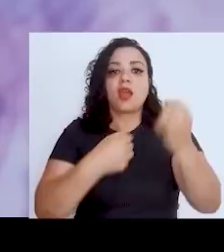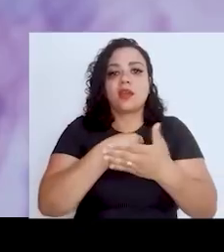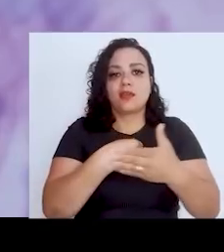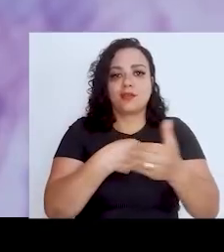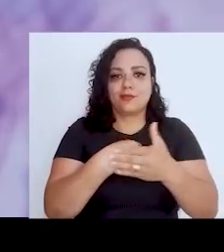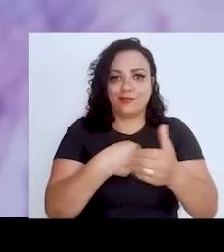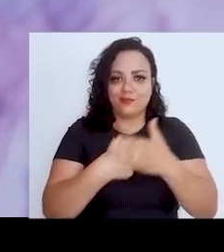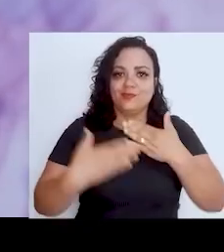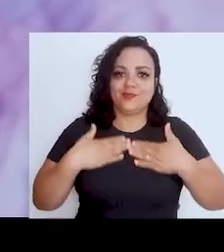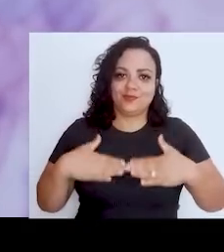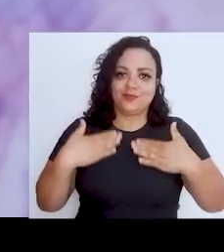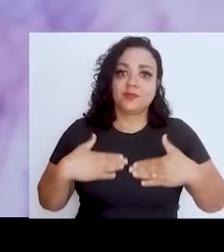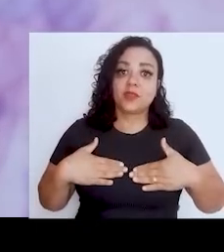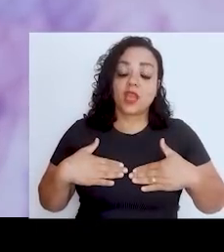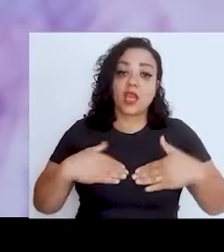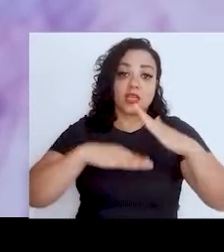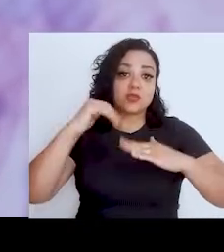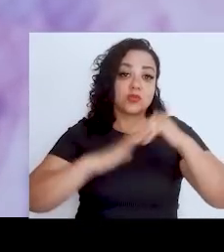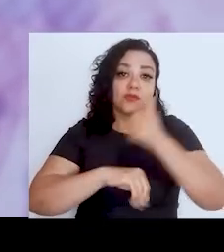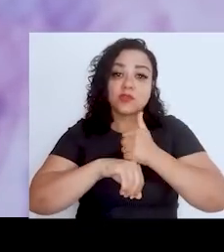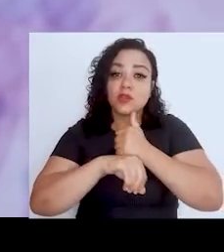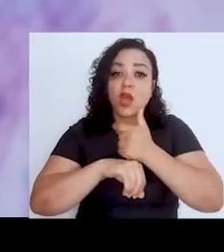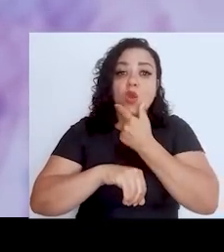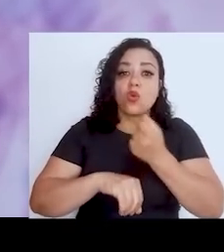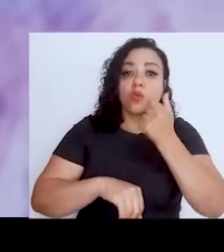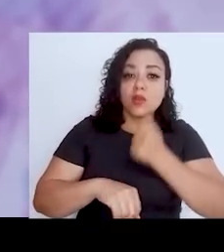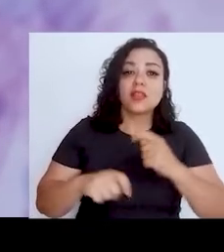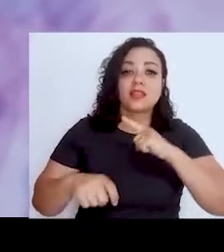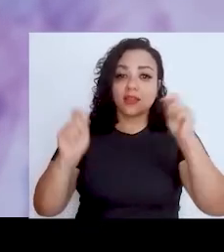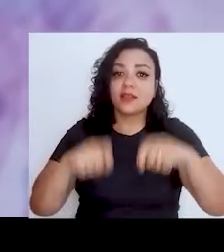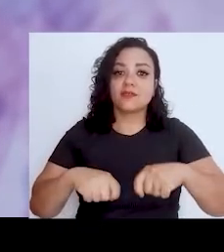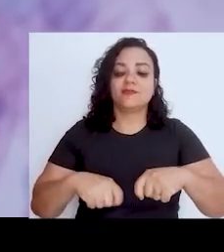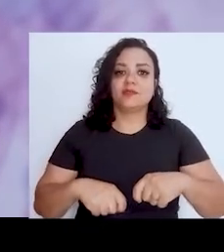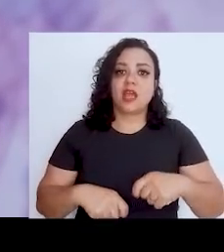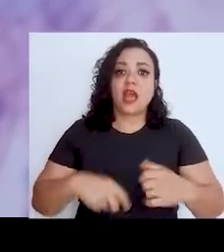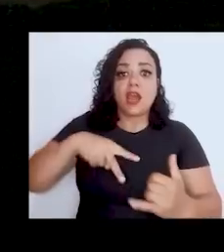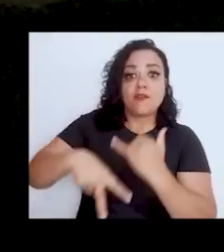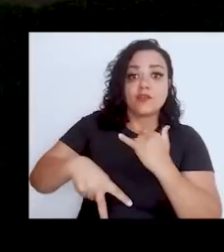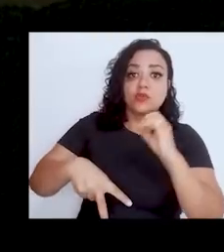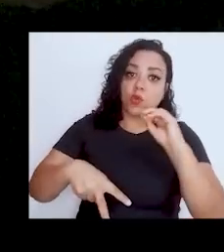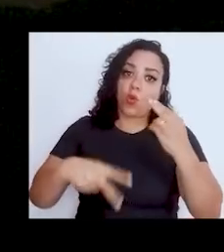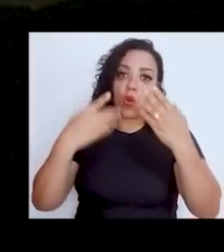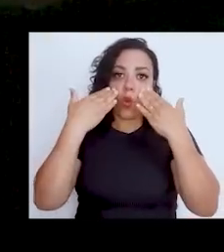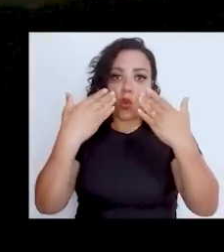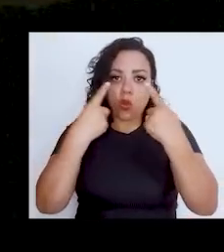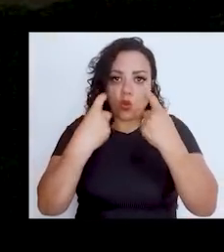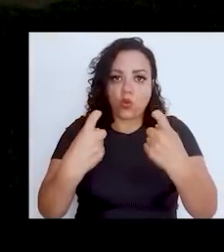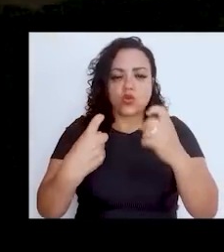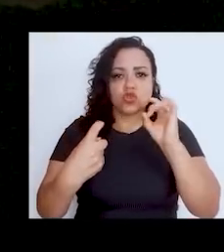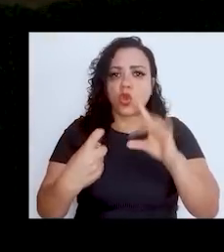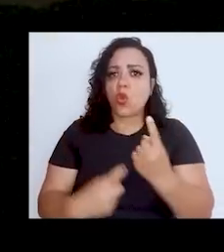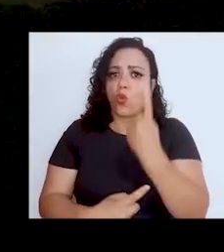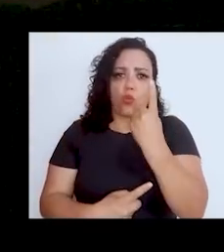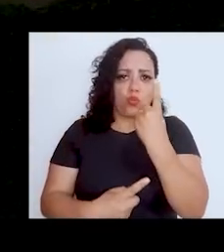vai ter a sua dor minorada, né? Não só ela, mas com toda a família. A escuta aqui no centro,